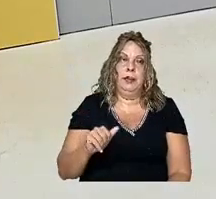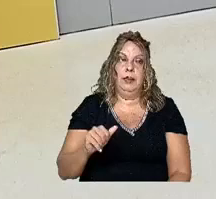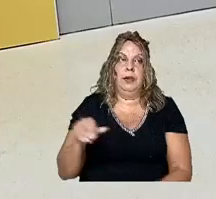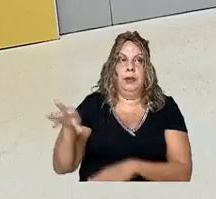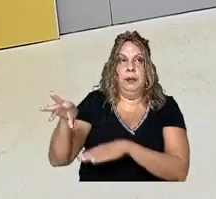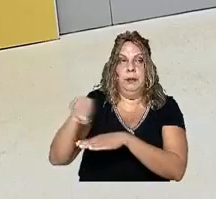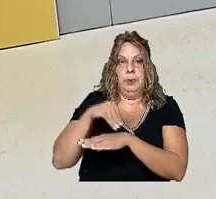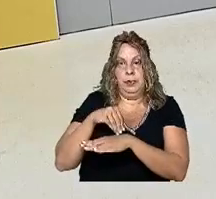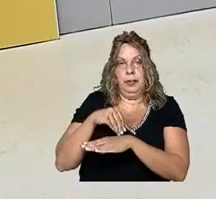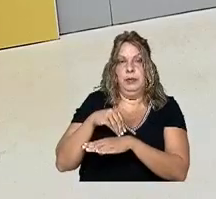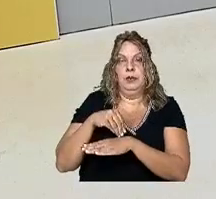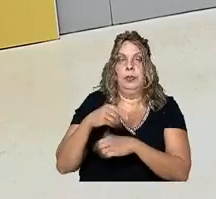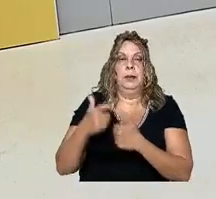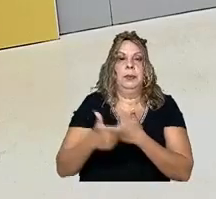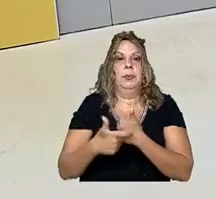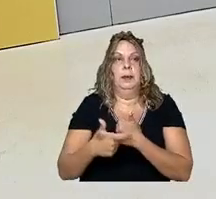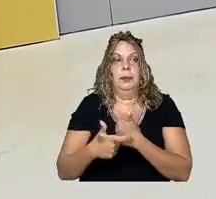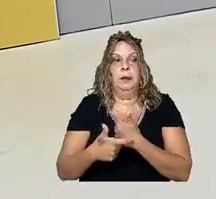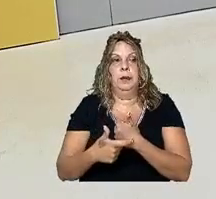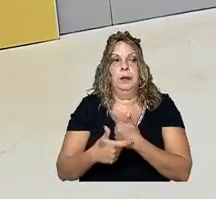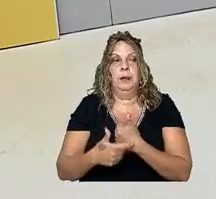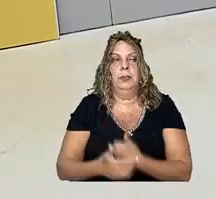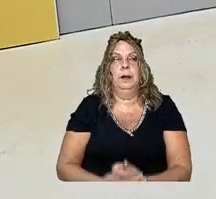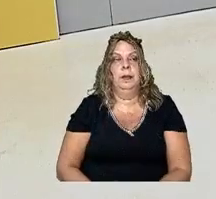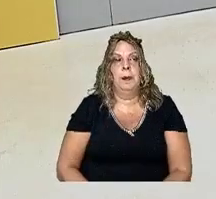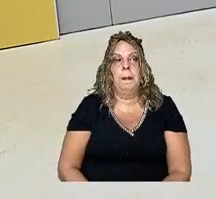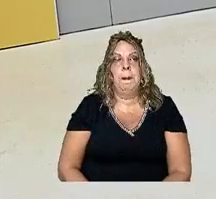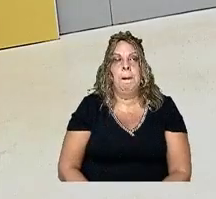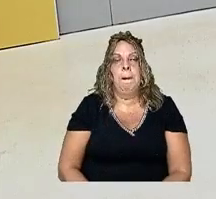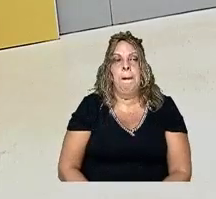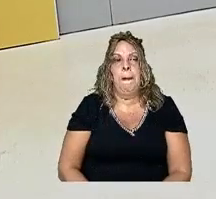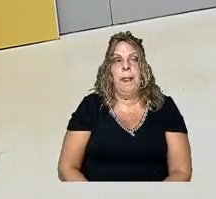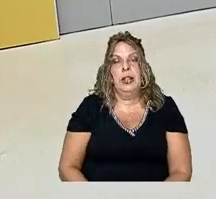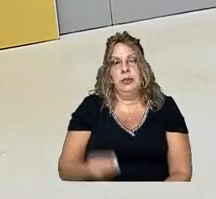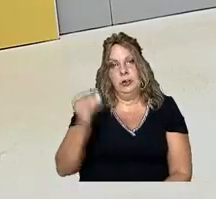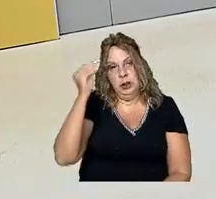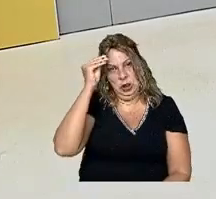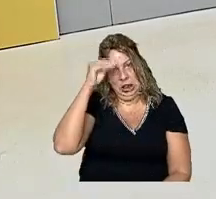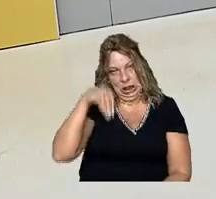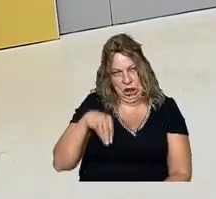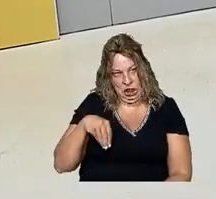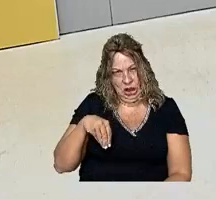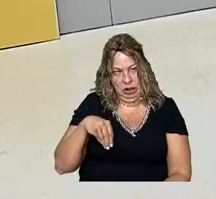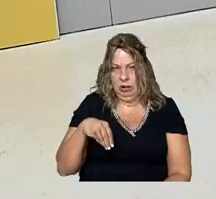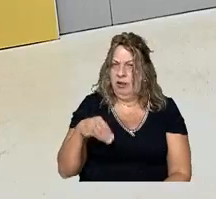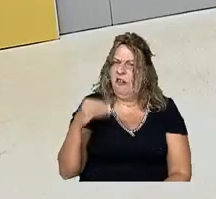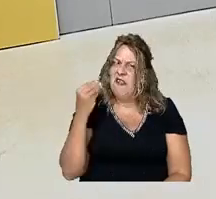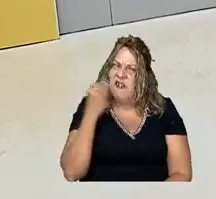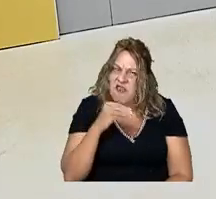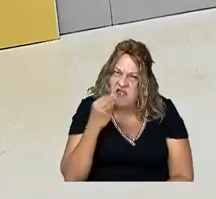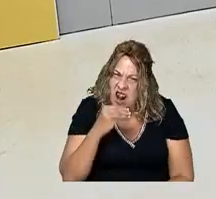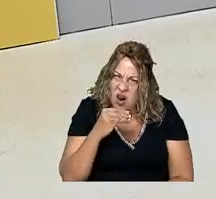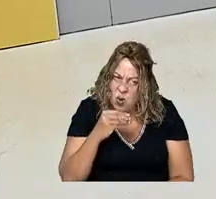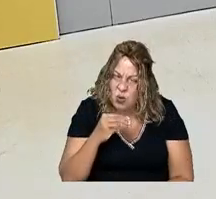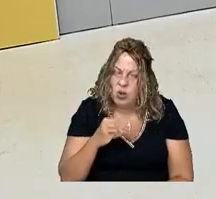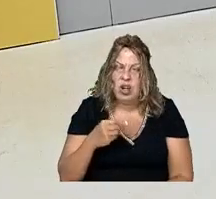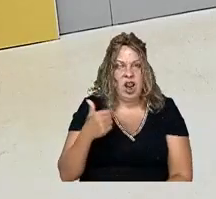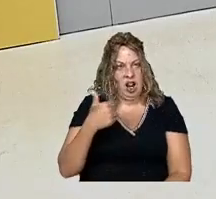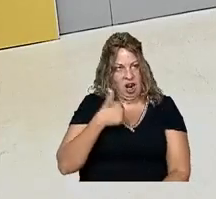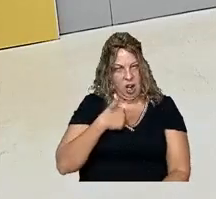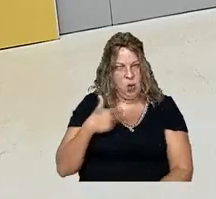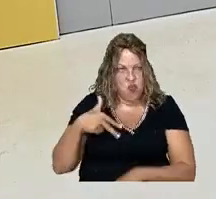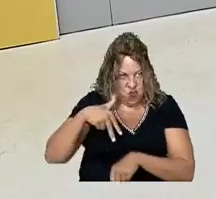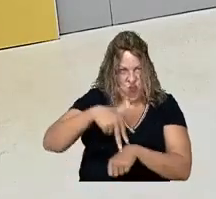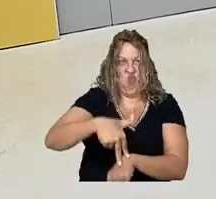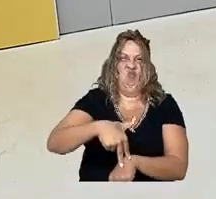que ela colocou e marcou a gente, viu, Júnior? Maria Harmonia, desistir é para os fracos. Olha nós aqui de novo, Vessiane e Jaqueline, ó.